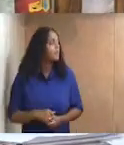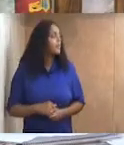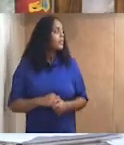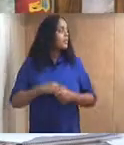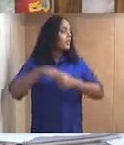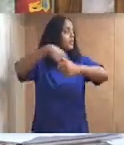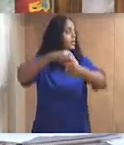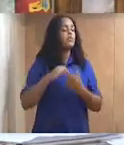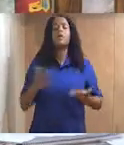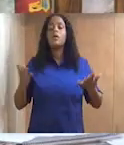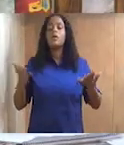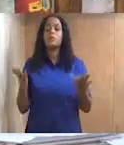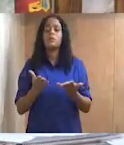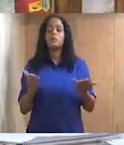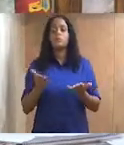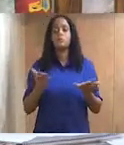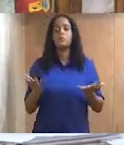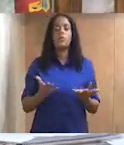Nesse momento,